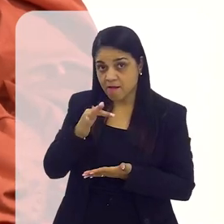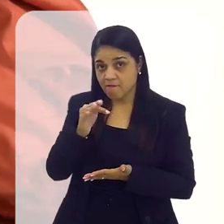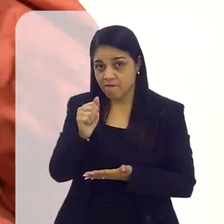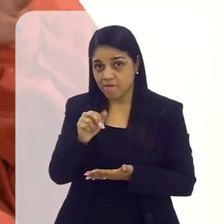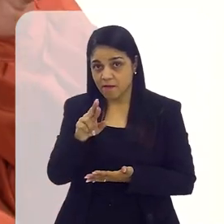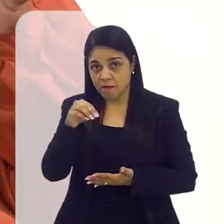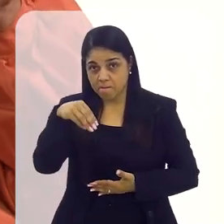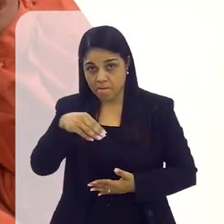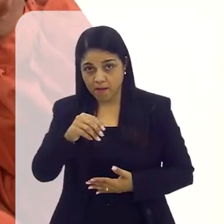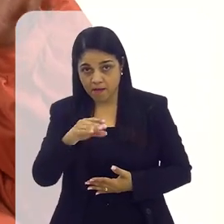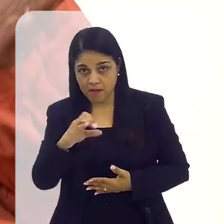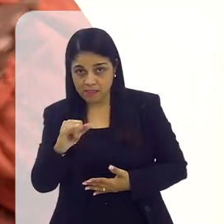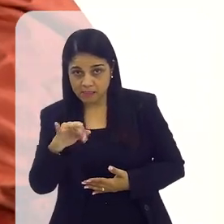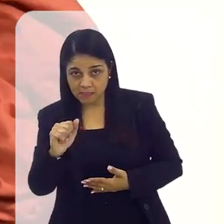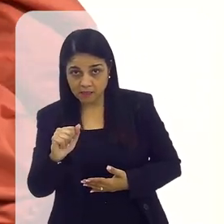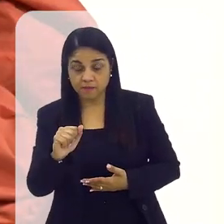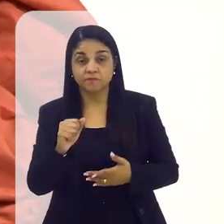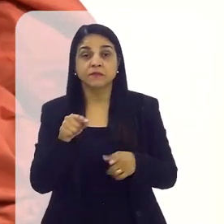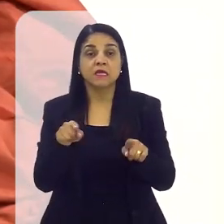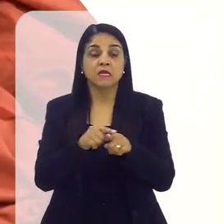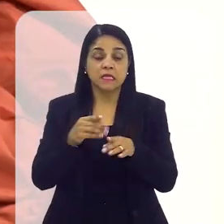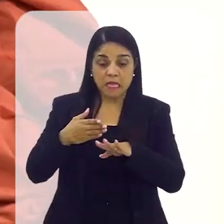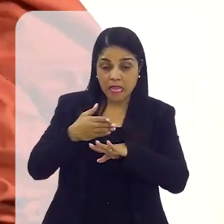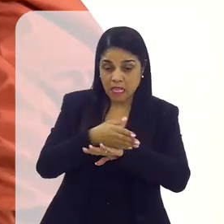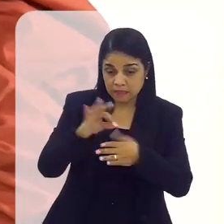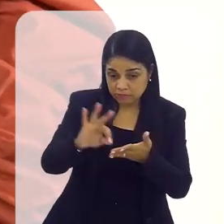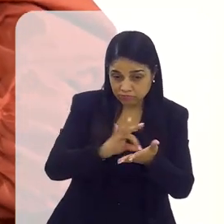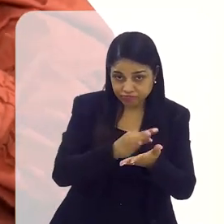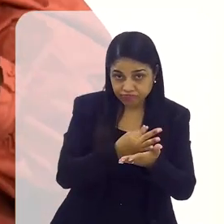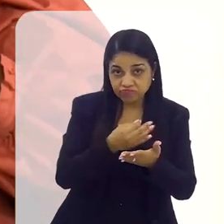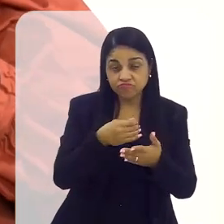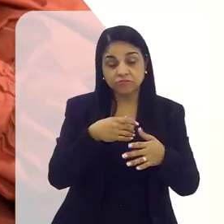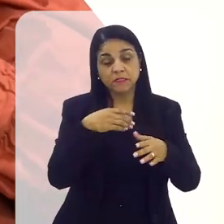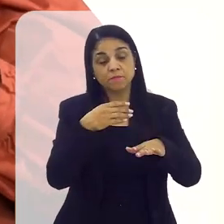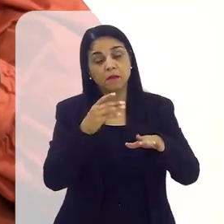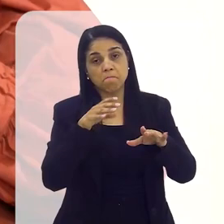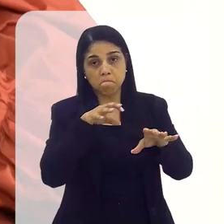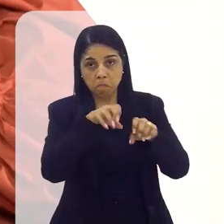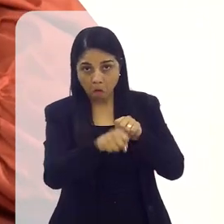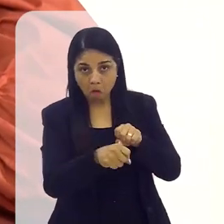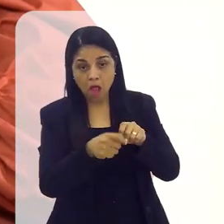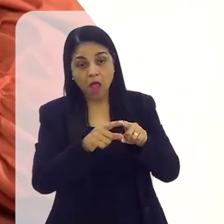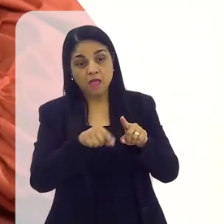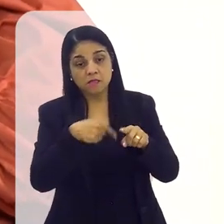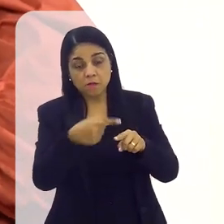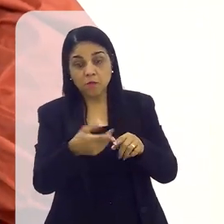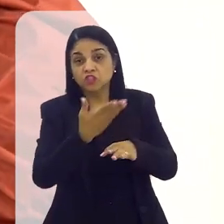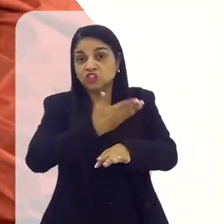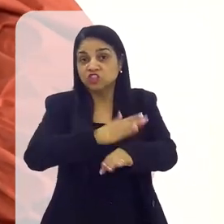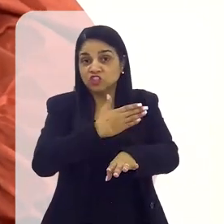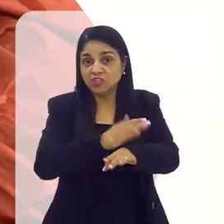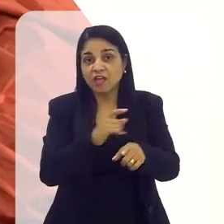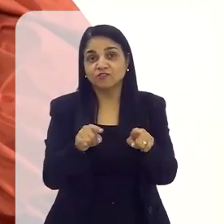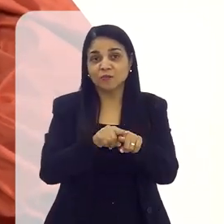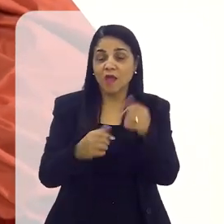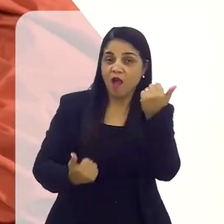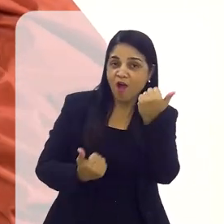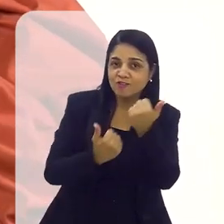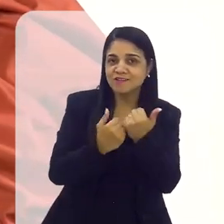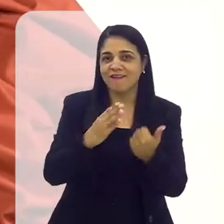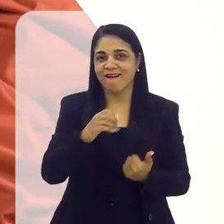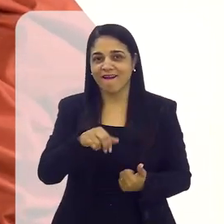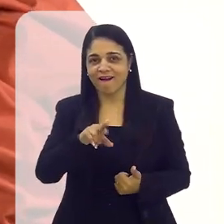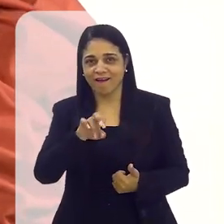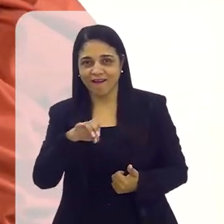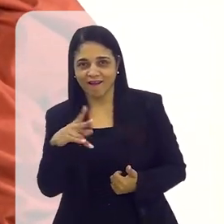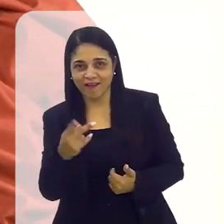maioria, a pessoa entra para se capacitar e estagia e já sai empregada. Né? A gente tem auxiliar de creche,